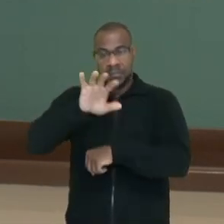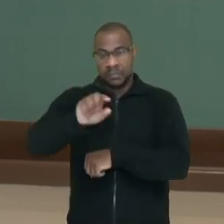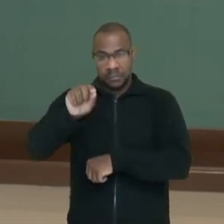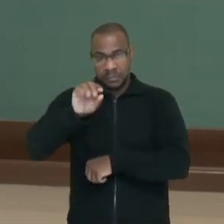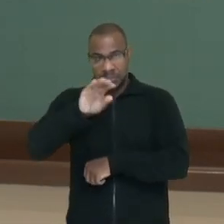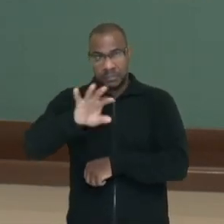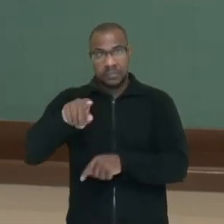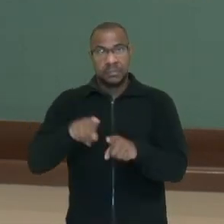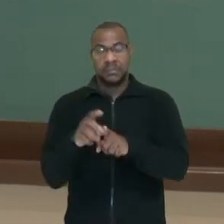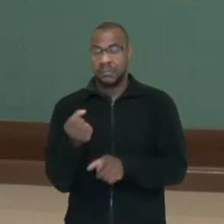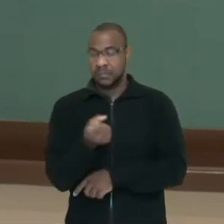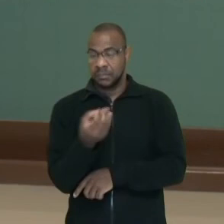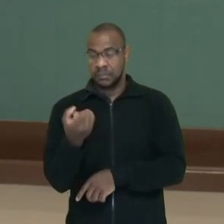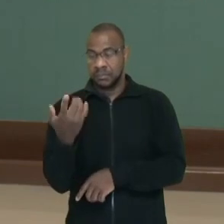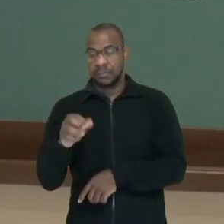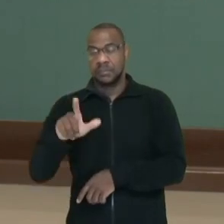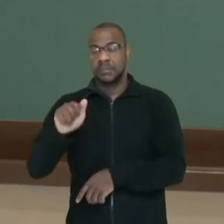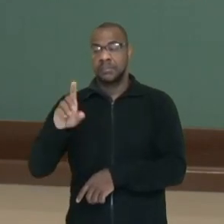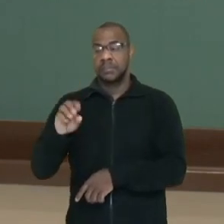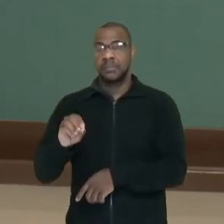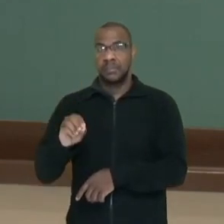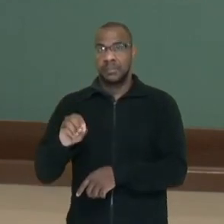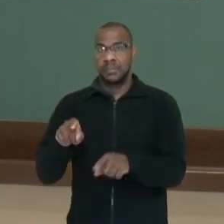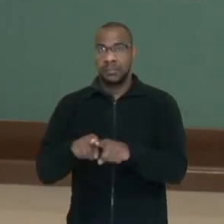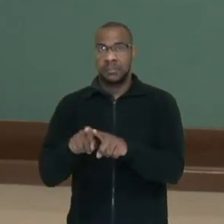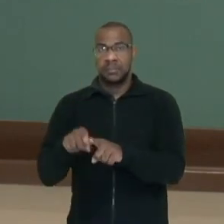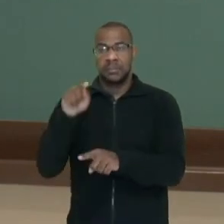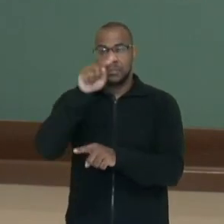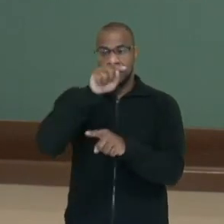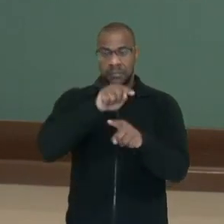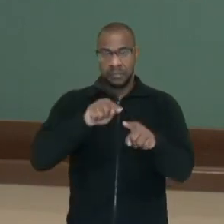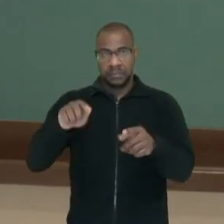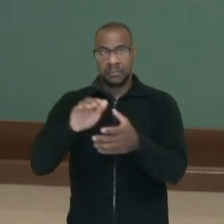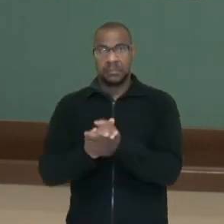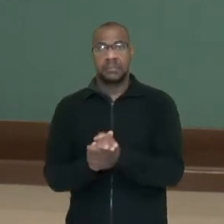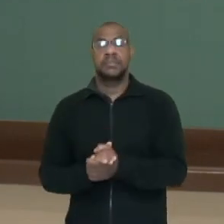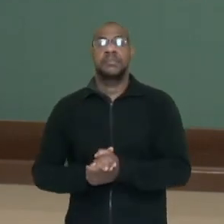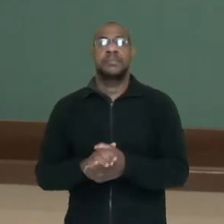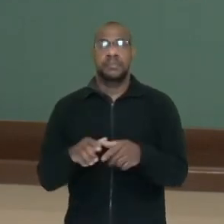polígono, estabelecendo uma relação de função. Uma coisa depende da